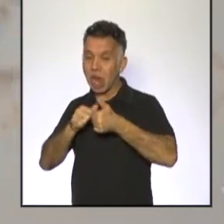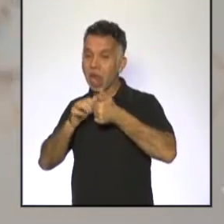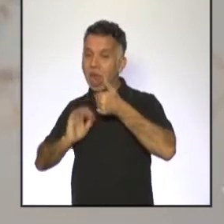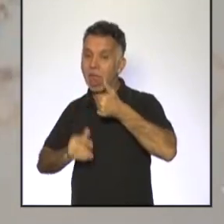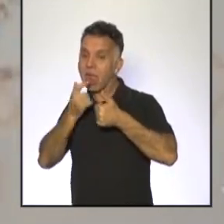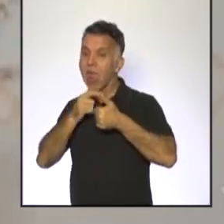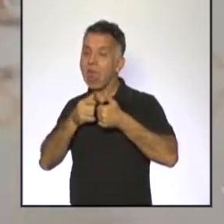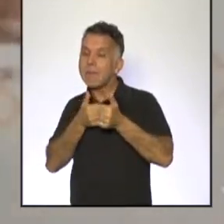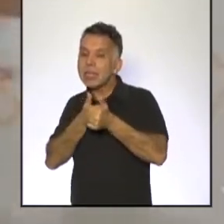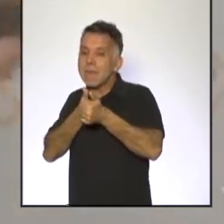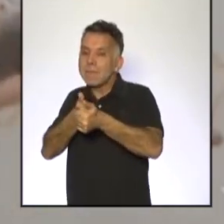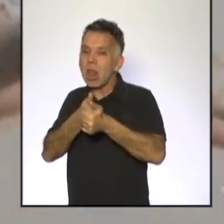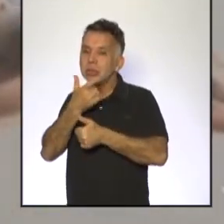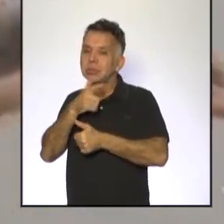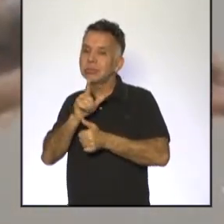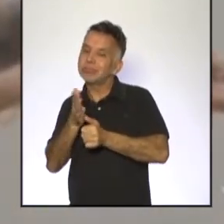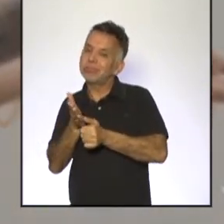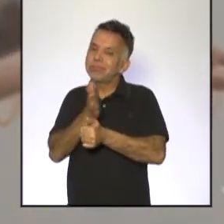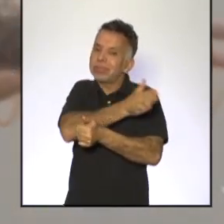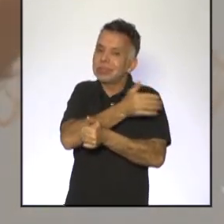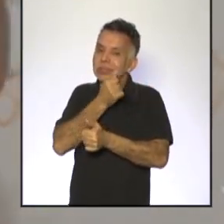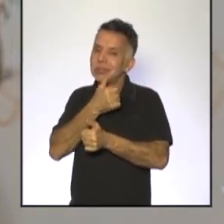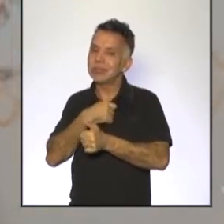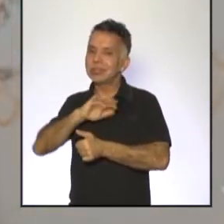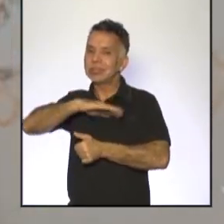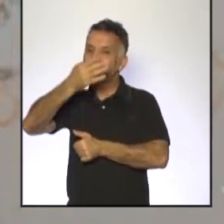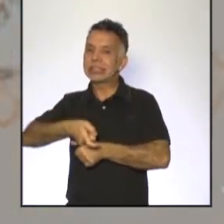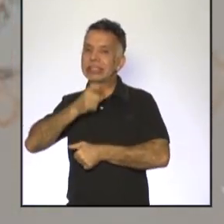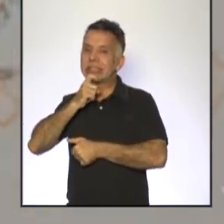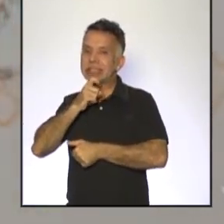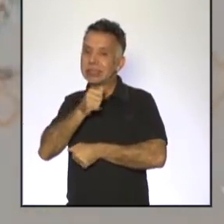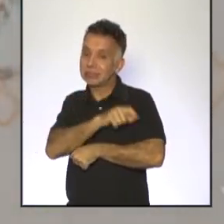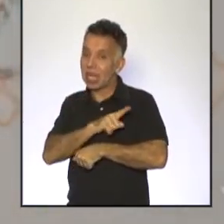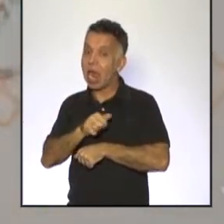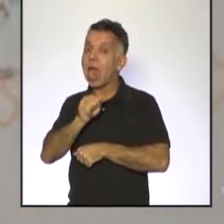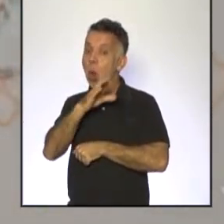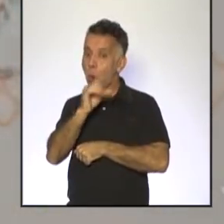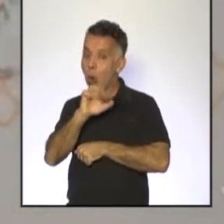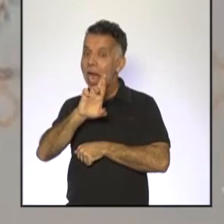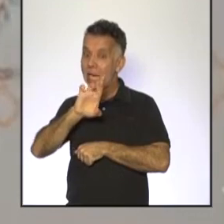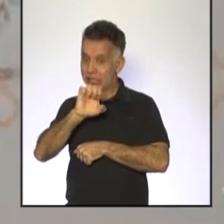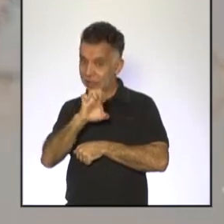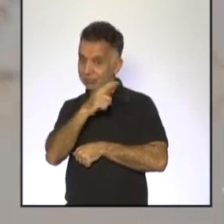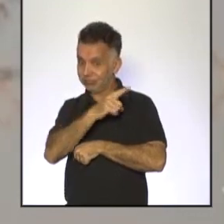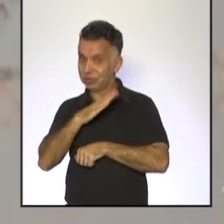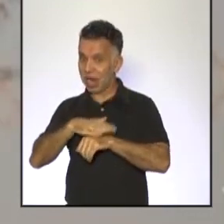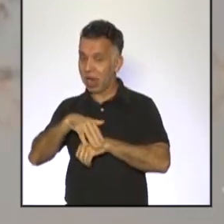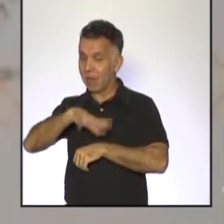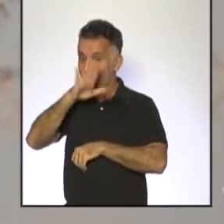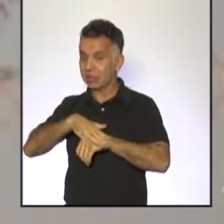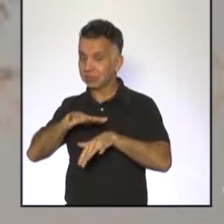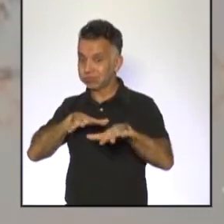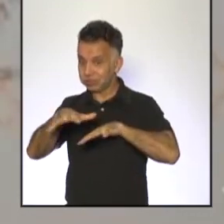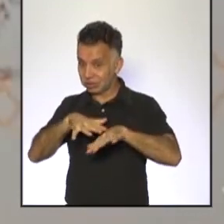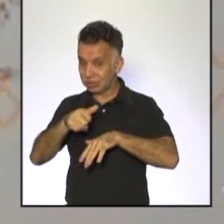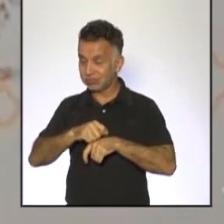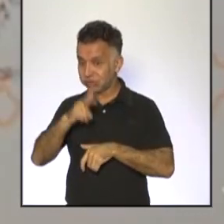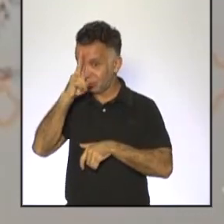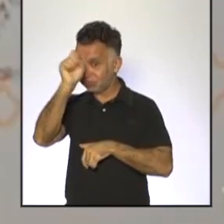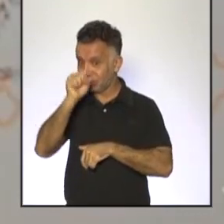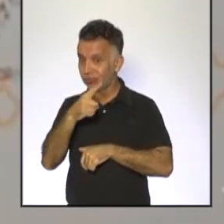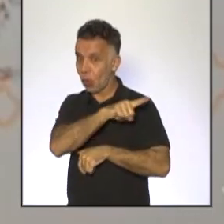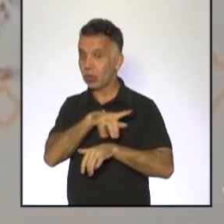estado mais próximo da Cordilheira dos Andes, é o Acre. O Acre é o estado brasileiro com a maior frequência e magnitude